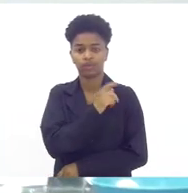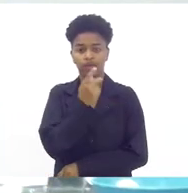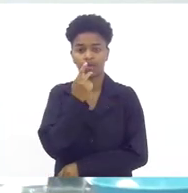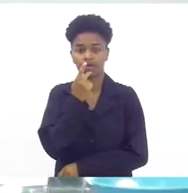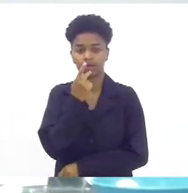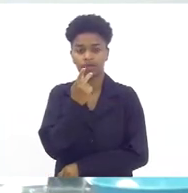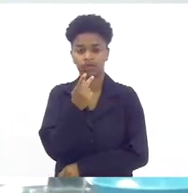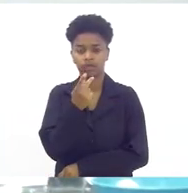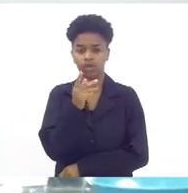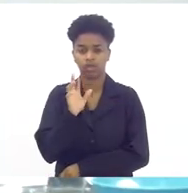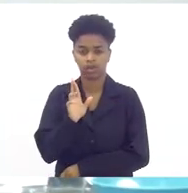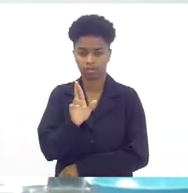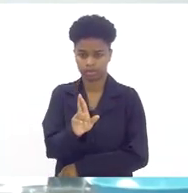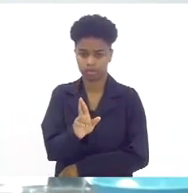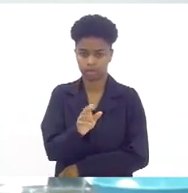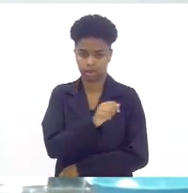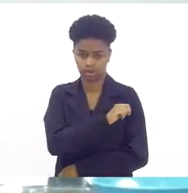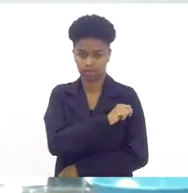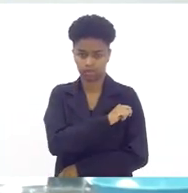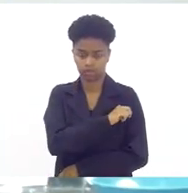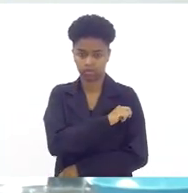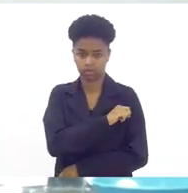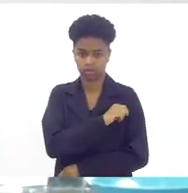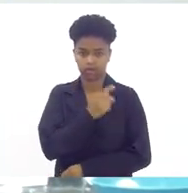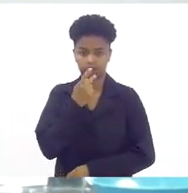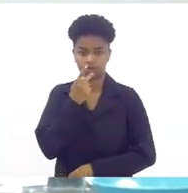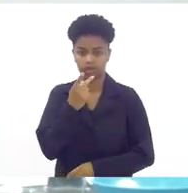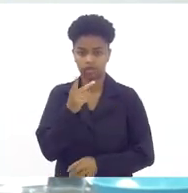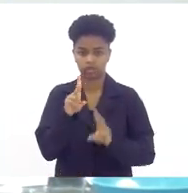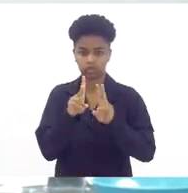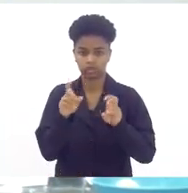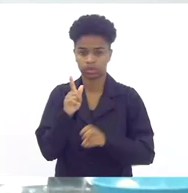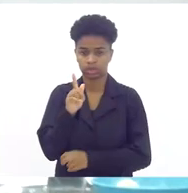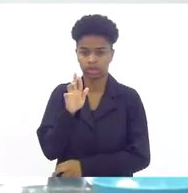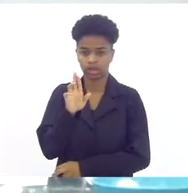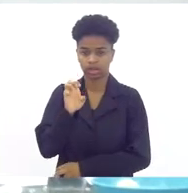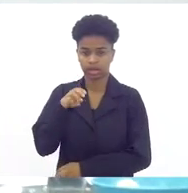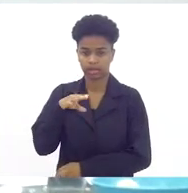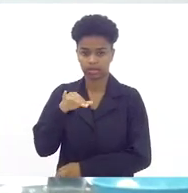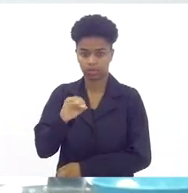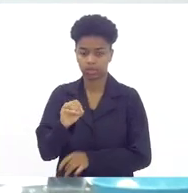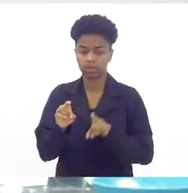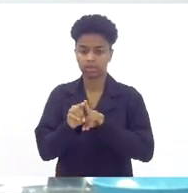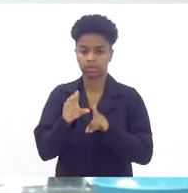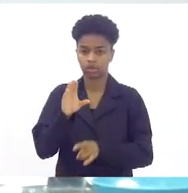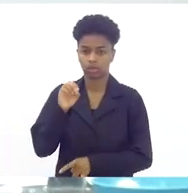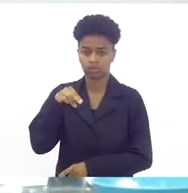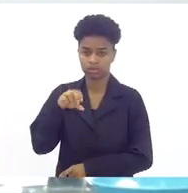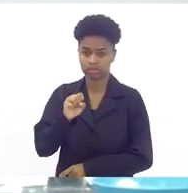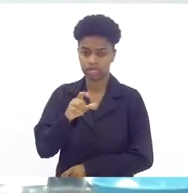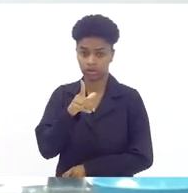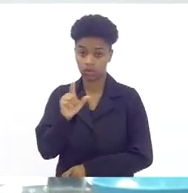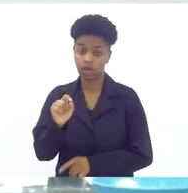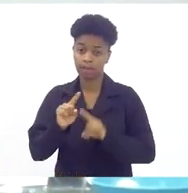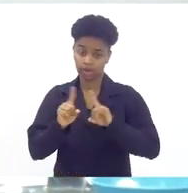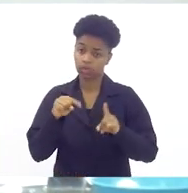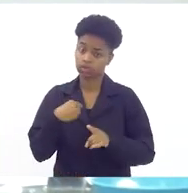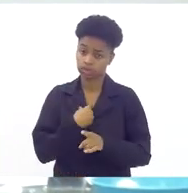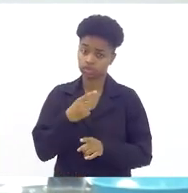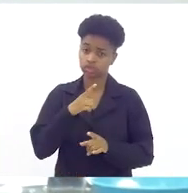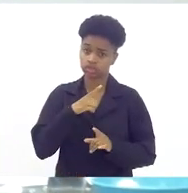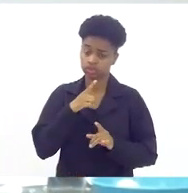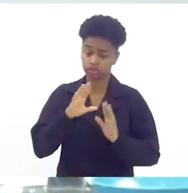responsável representante de aluno lá a questão do Grêmio e do Conselho escolar nossas escolas tem Grêmio a gente